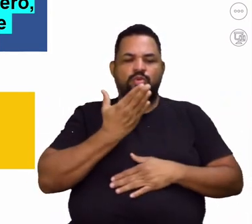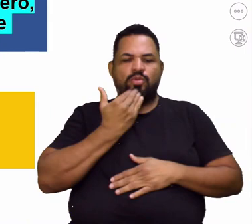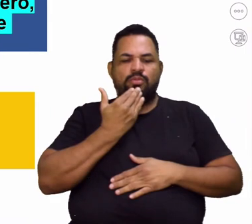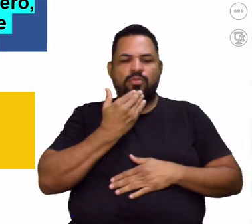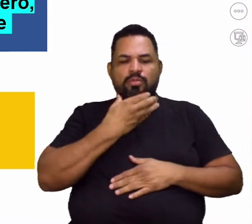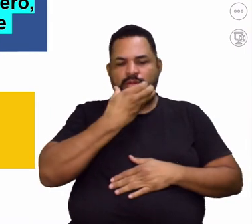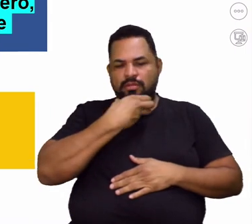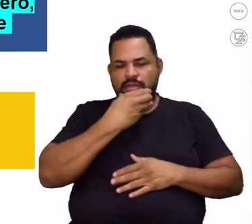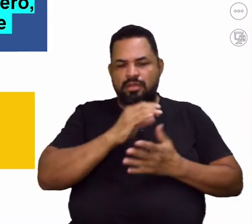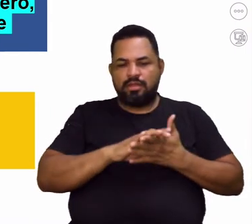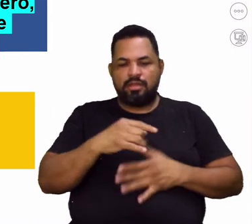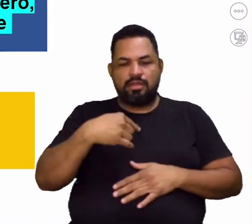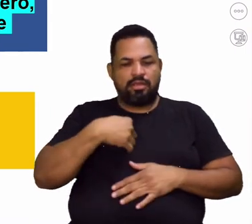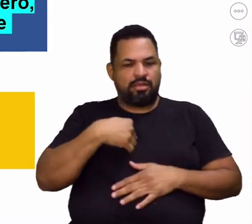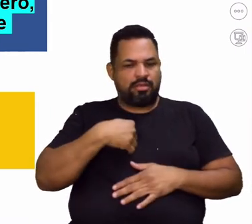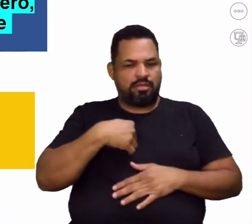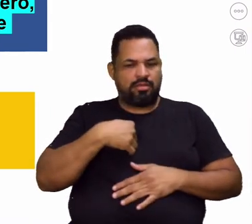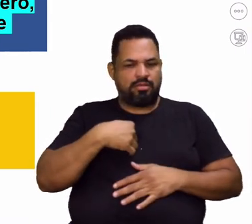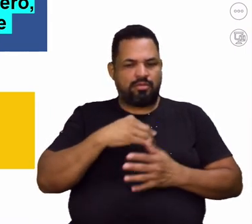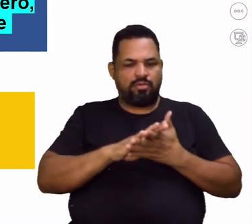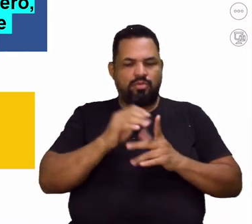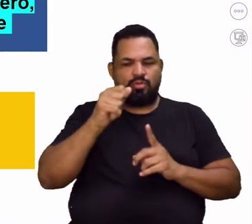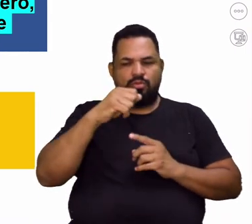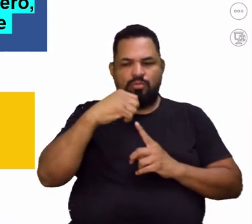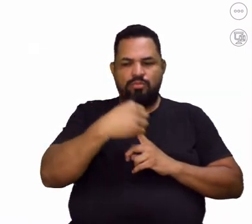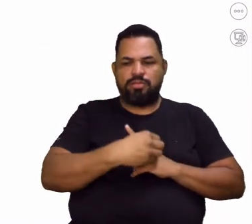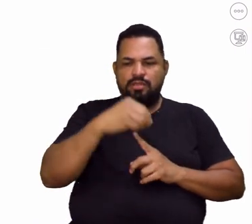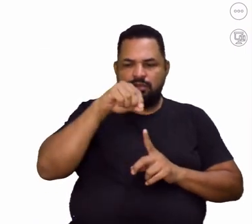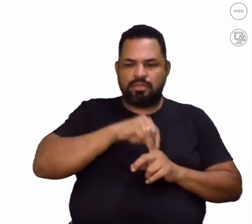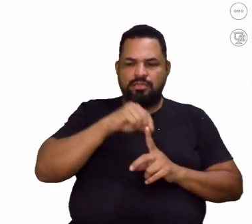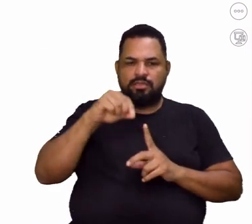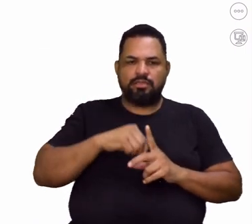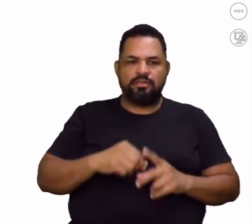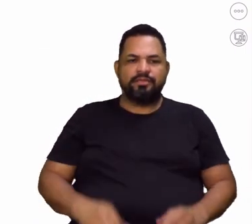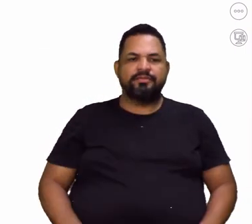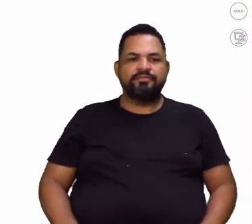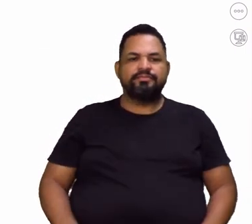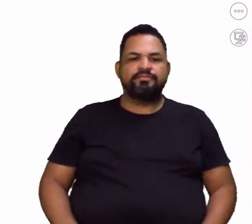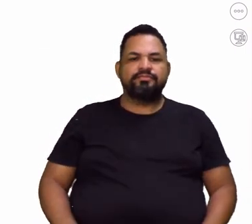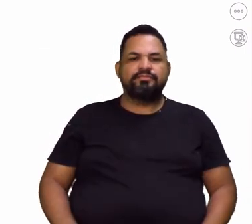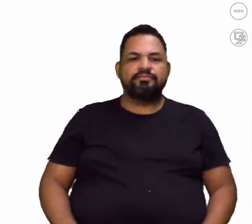eu banana. Então, a ausência aí do verbo comer.